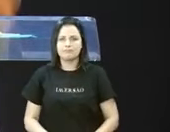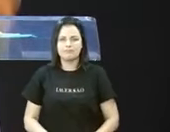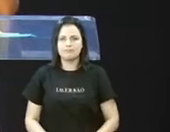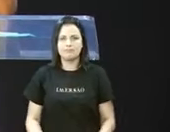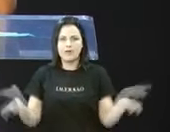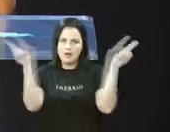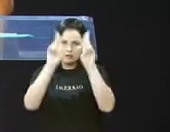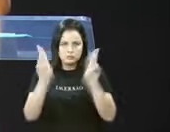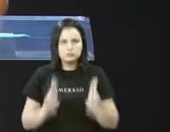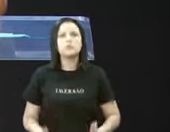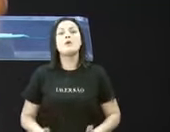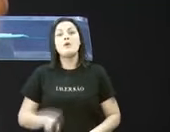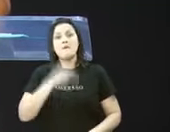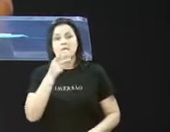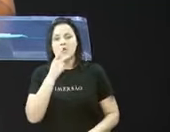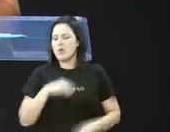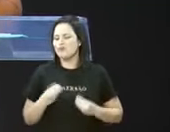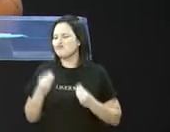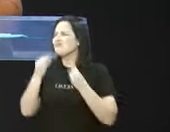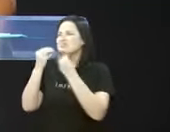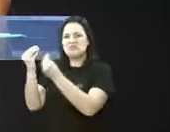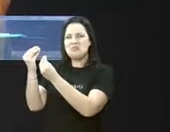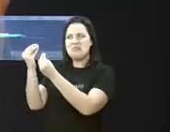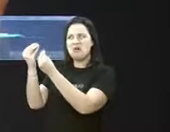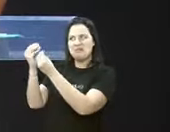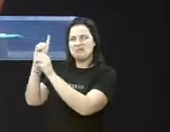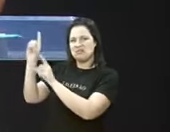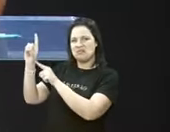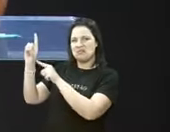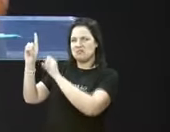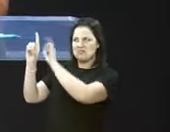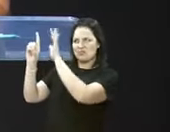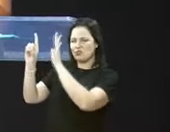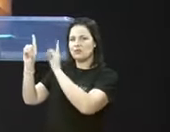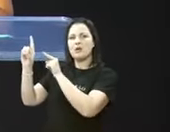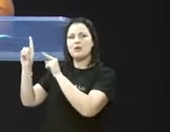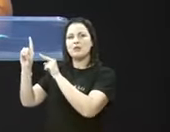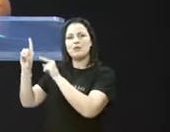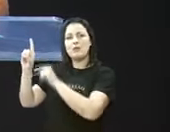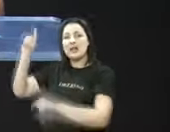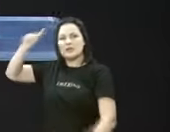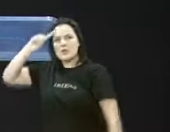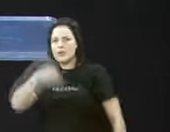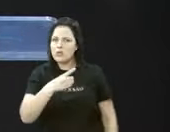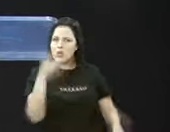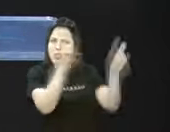Nabucodonosor um dia disse: não dou glória para ele. Ele disse: então tu vai se comportar como um animal. porque